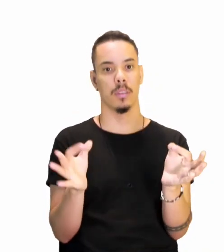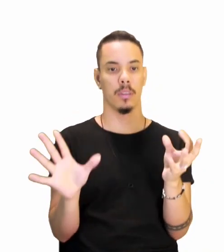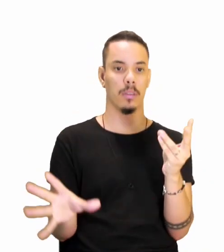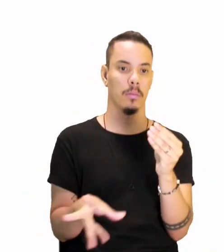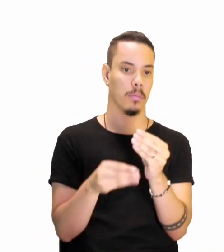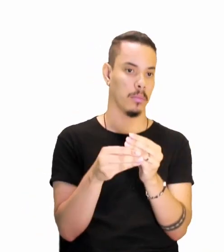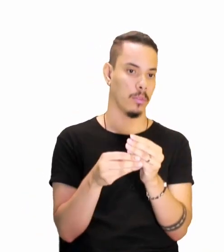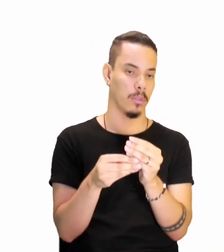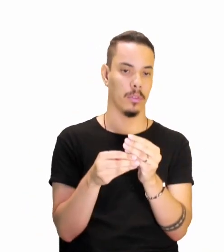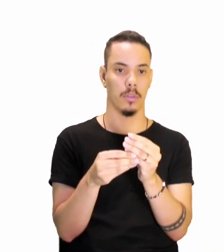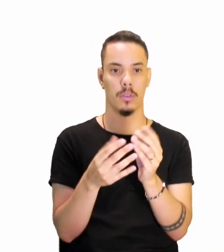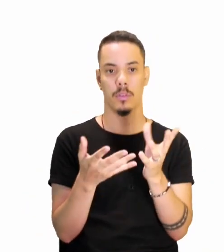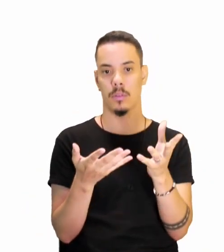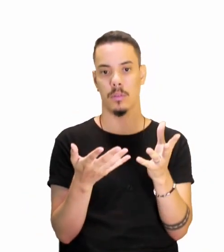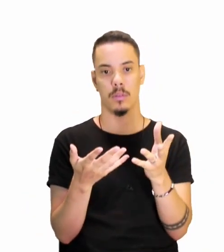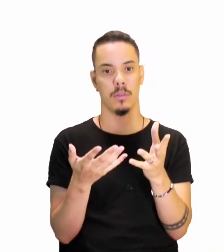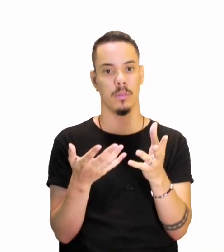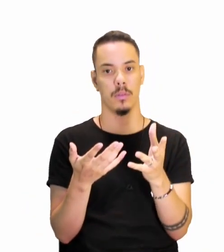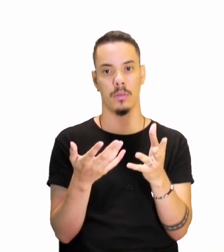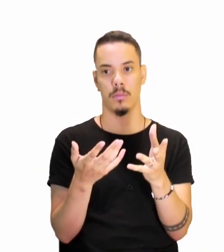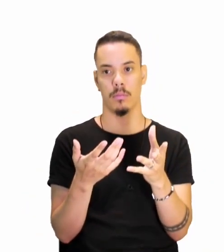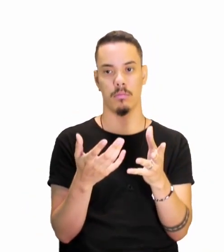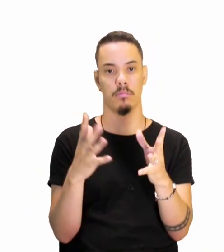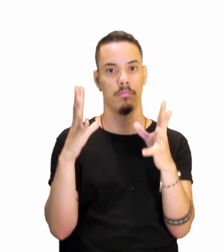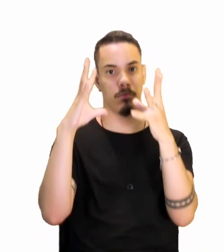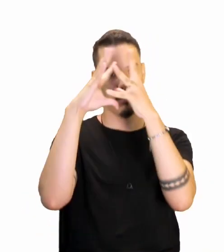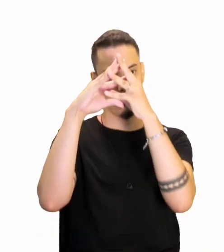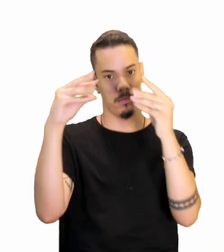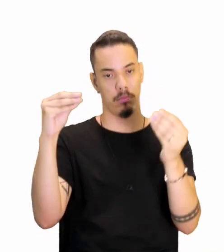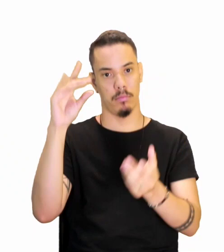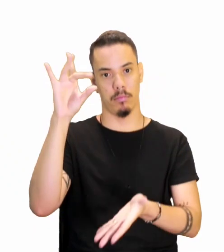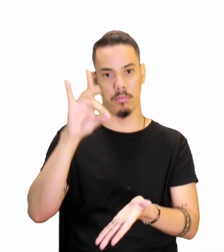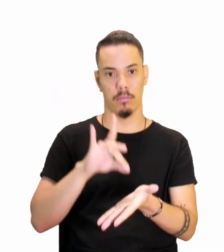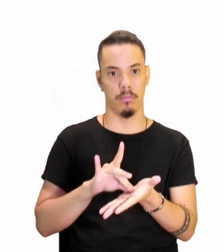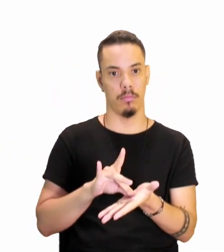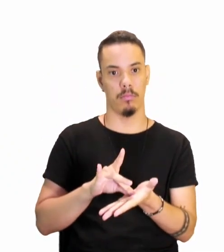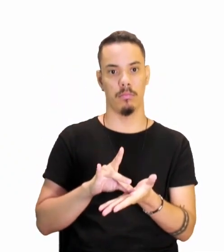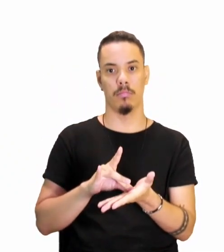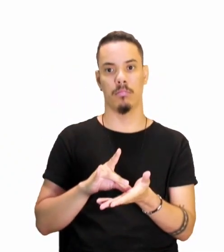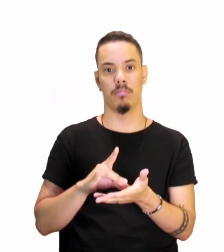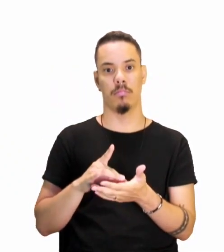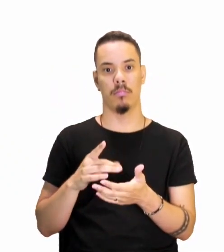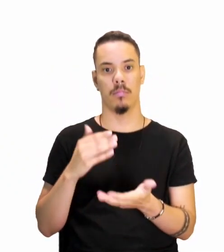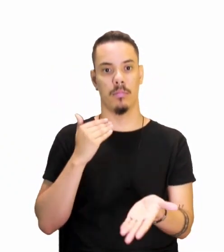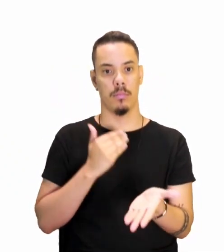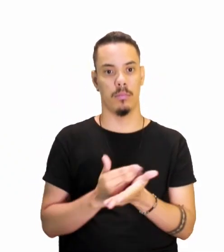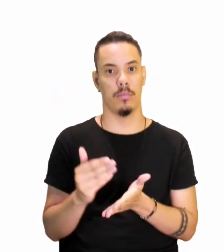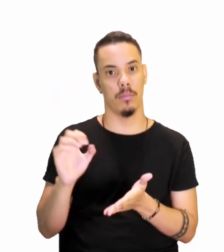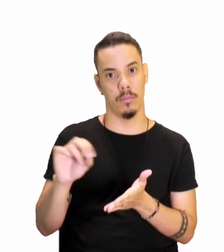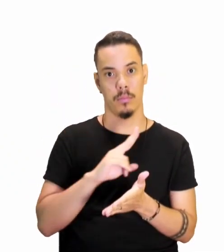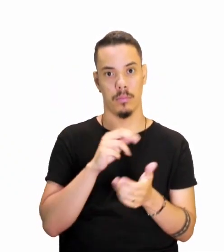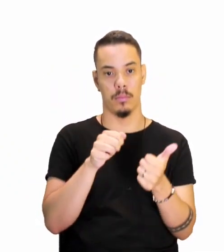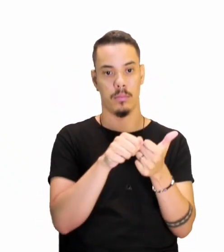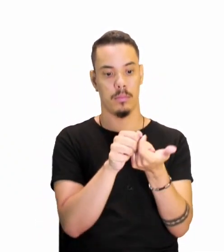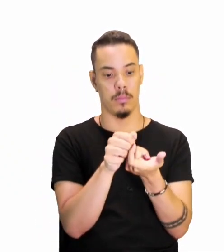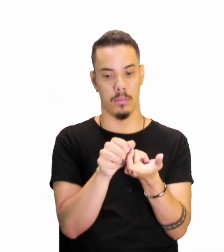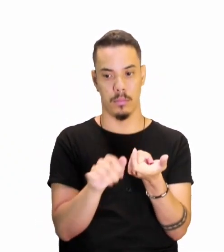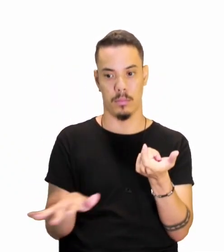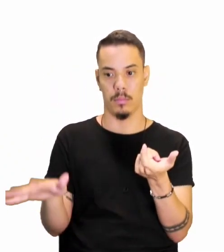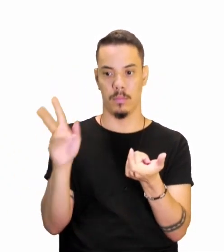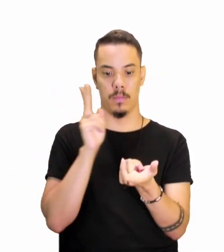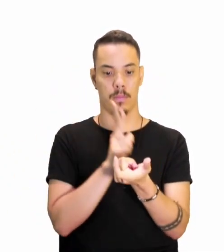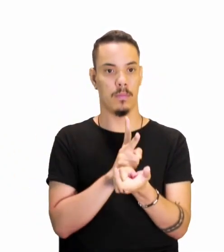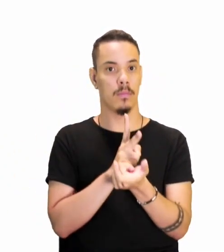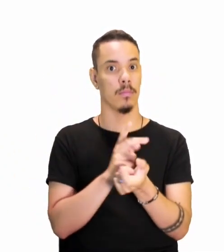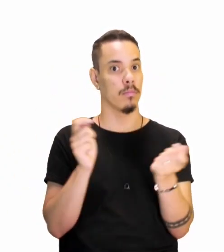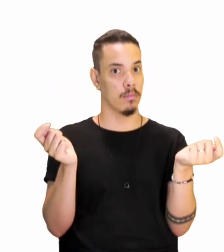composto, poderia ser abstrato ou concreto, primitivo ou derivado. Daria para